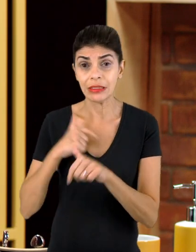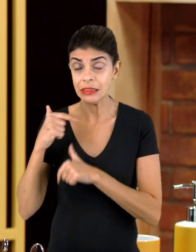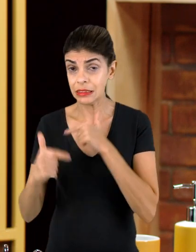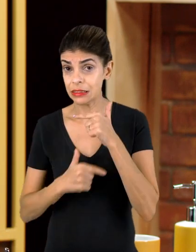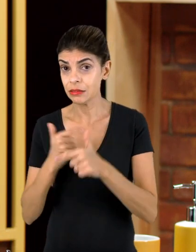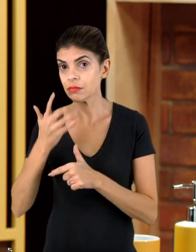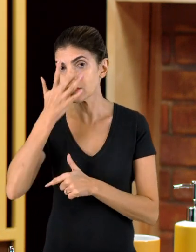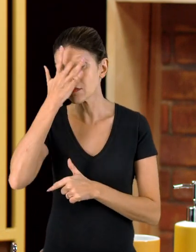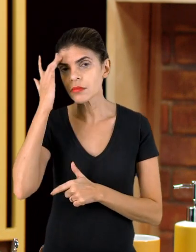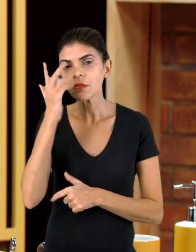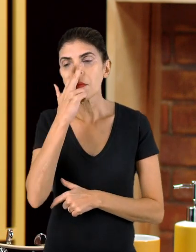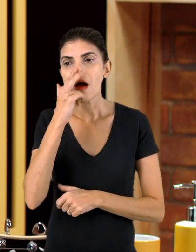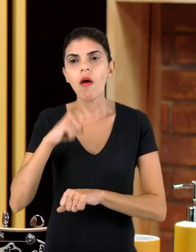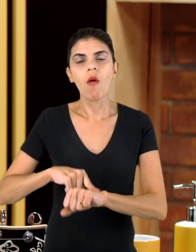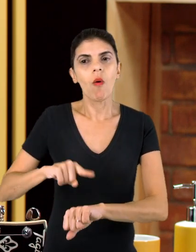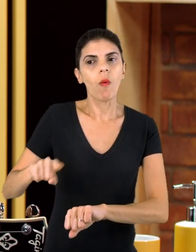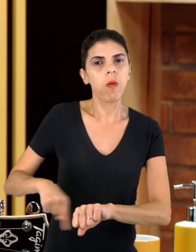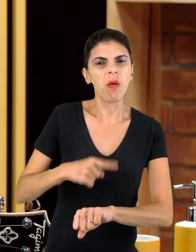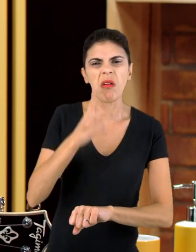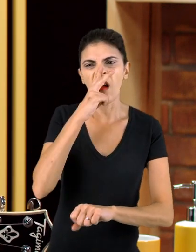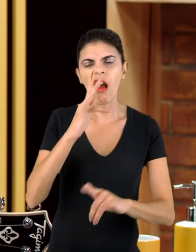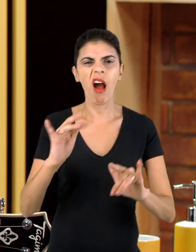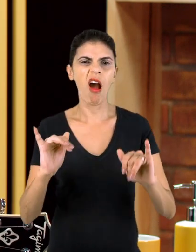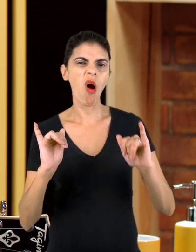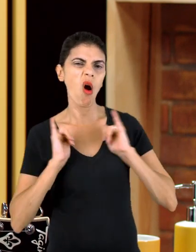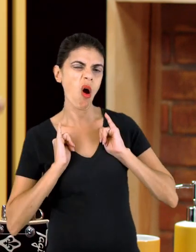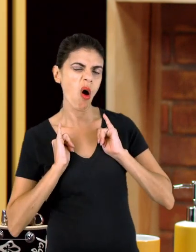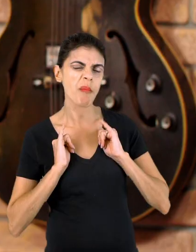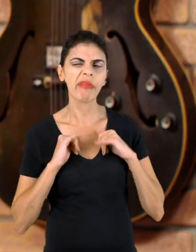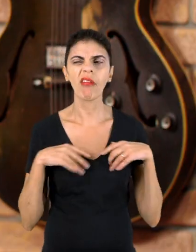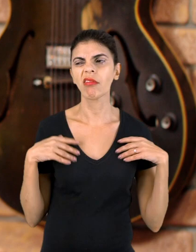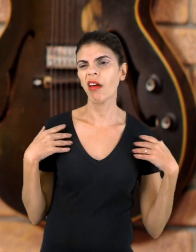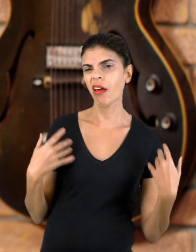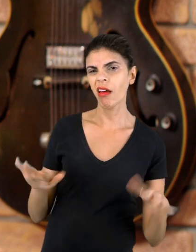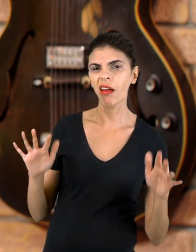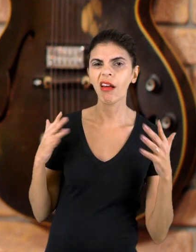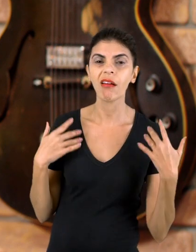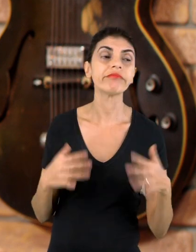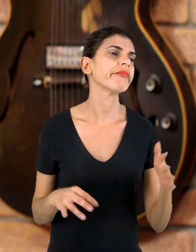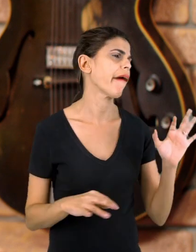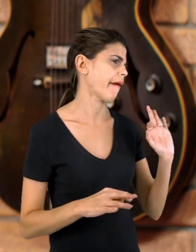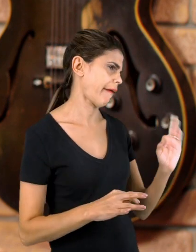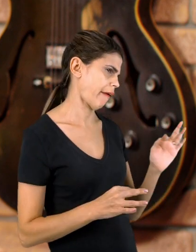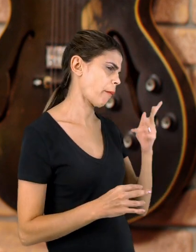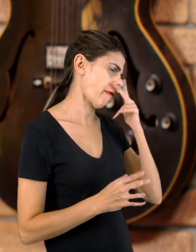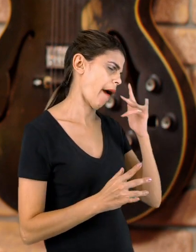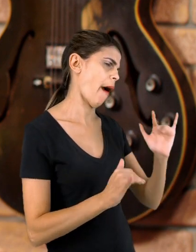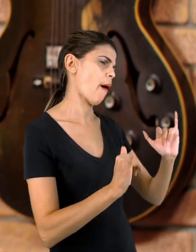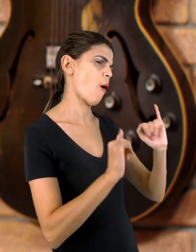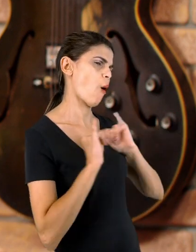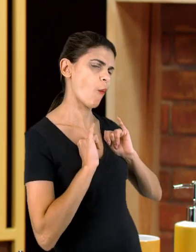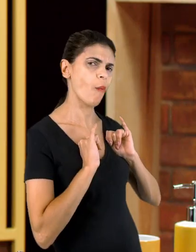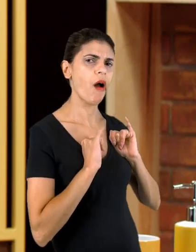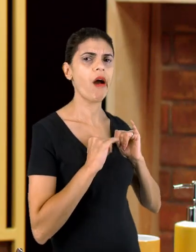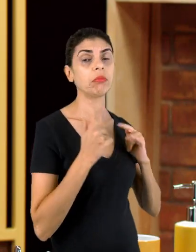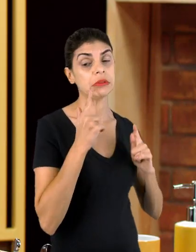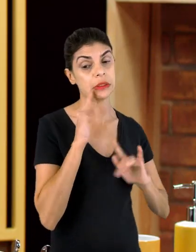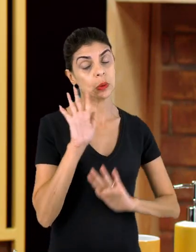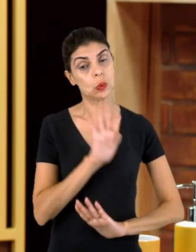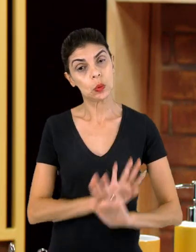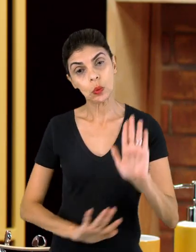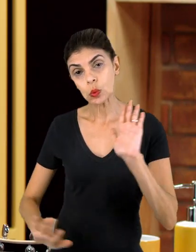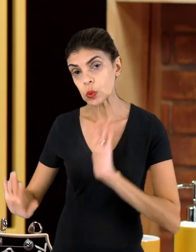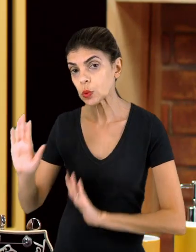a pessoa dá uma acomodada ali, porque está tudo vezes... certo. Fica mesmo. É, você tem que fica, tomar cuidado, cuidado danado, é,